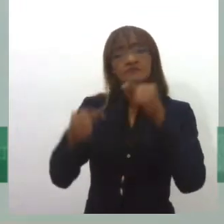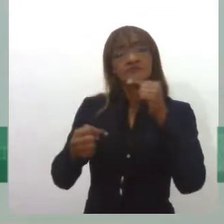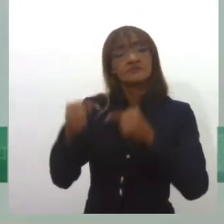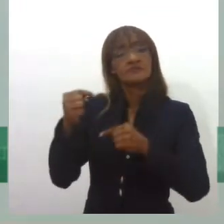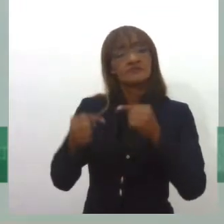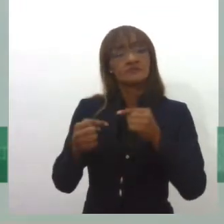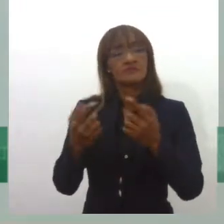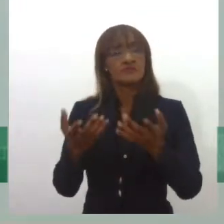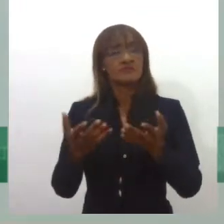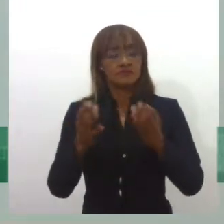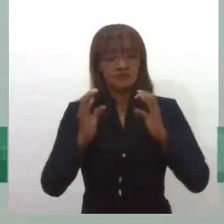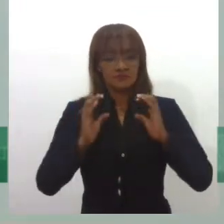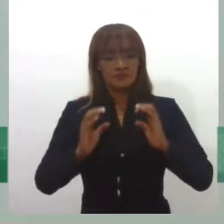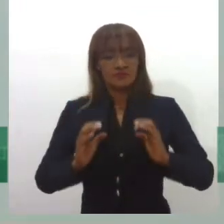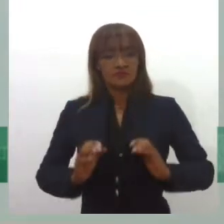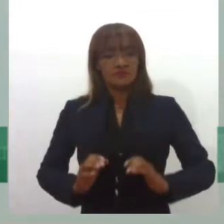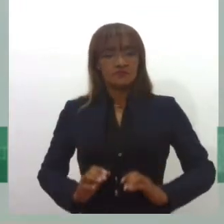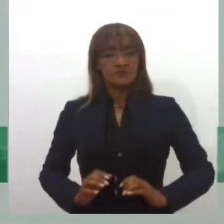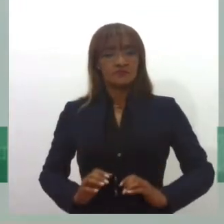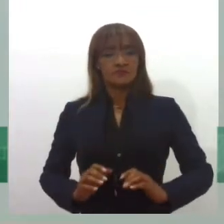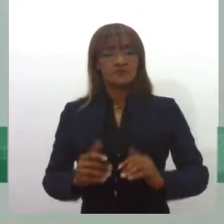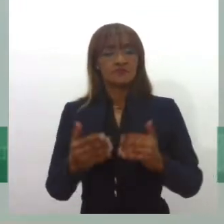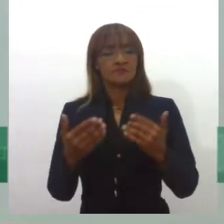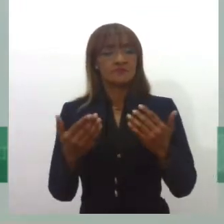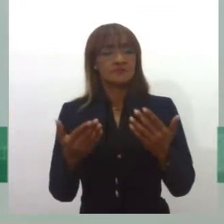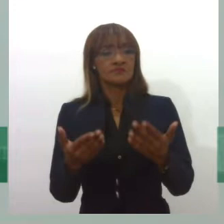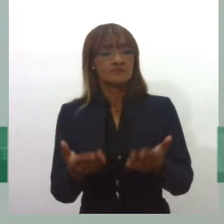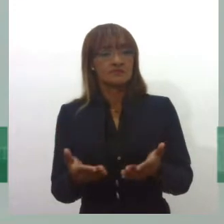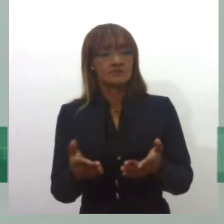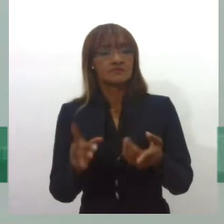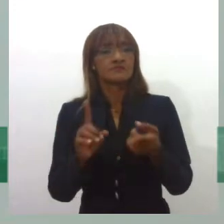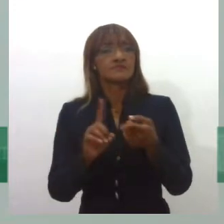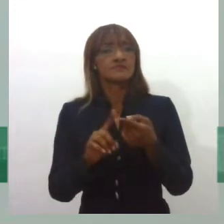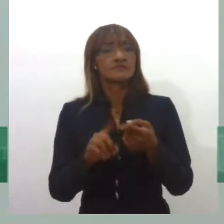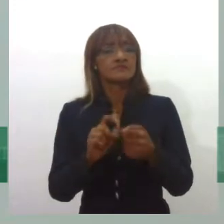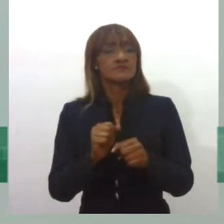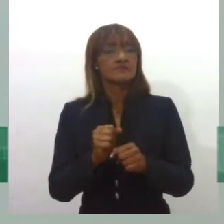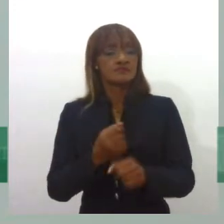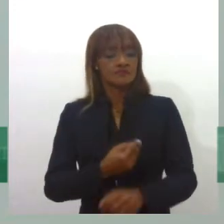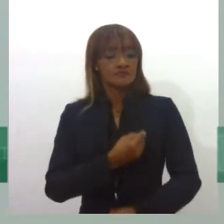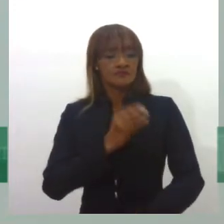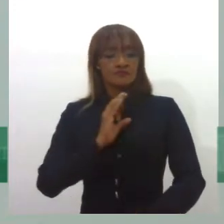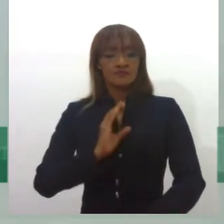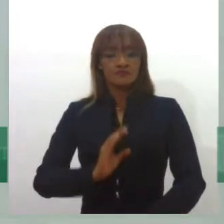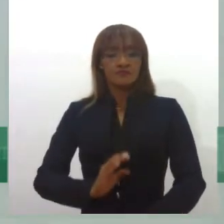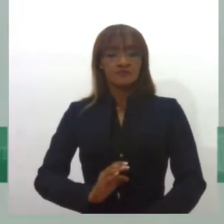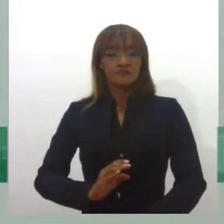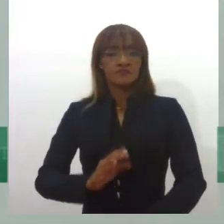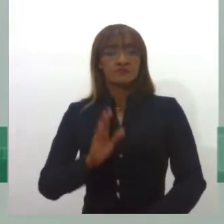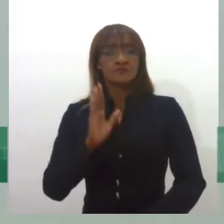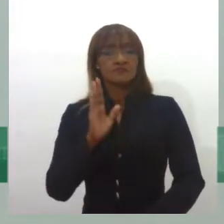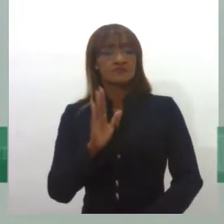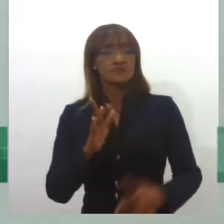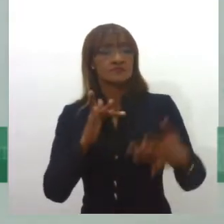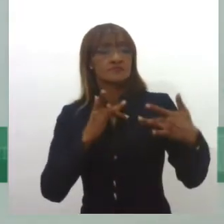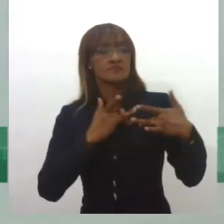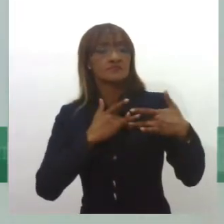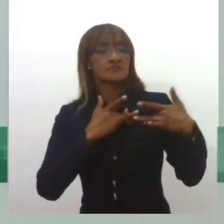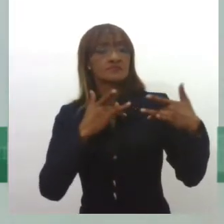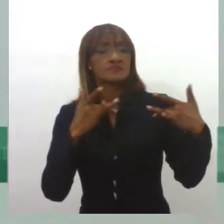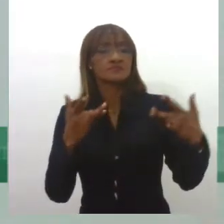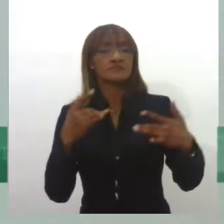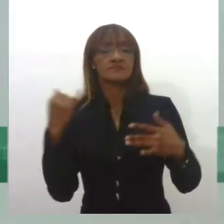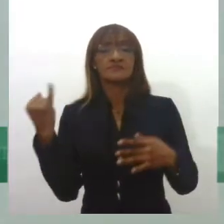formação ética voltada para o exercício da cidadania solidária, solidária, palavra